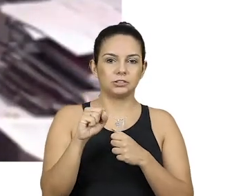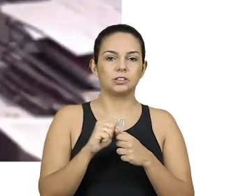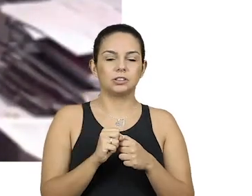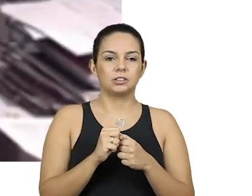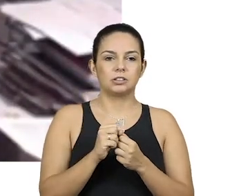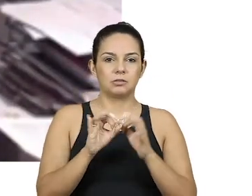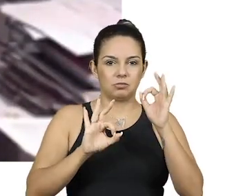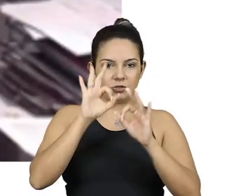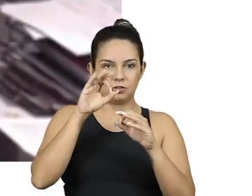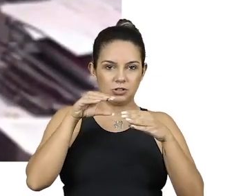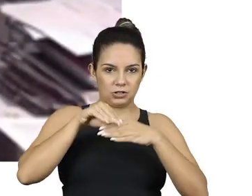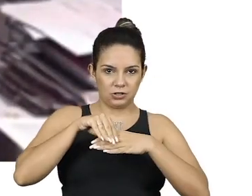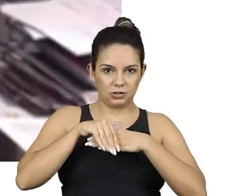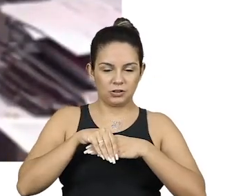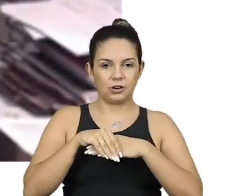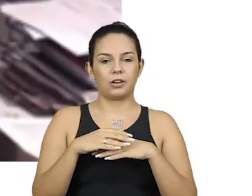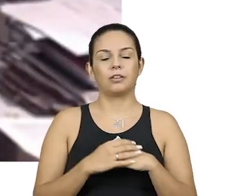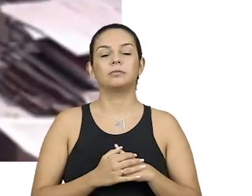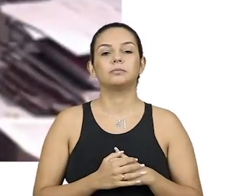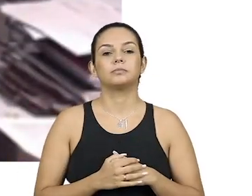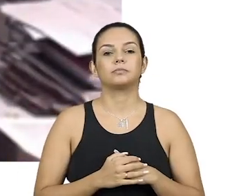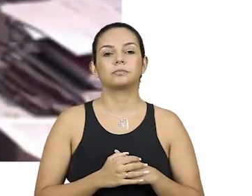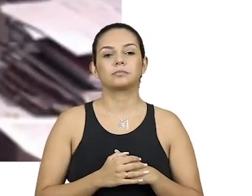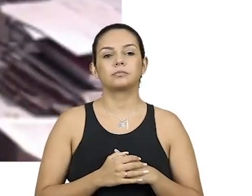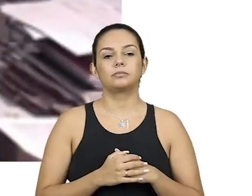projeto gráfico do Burton.